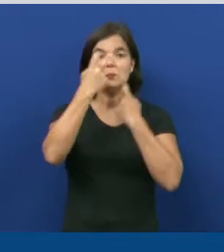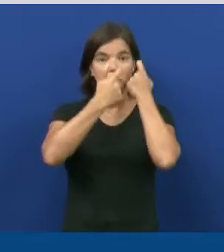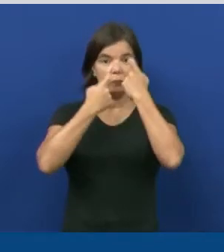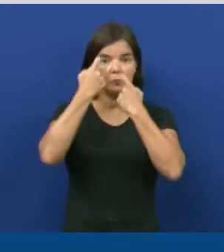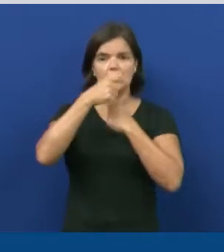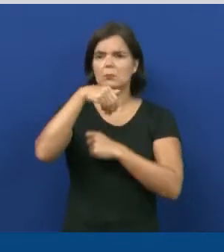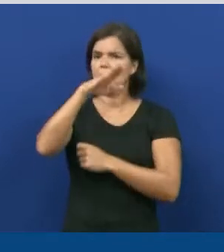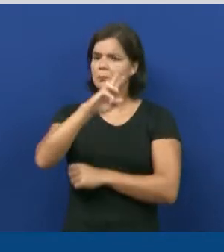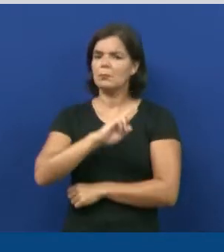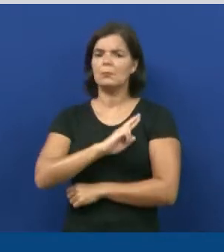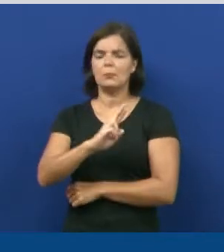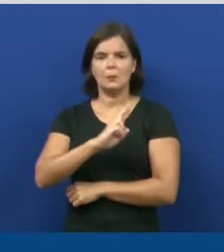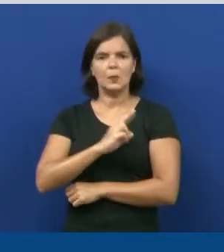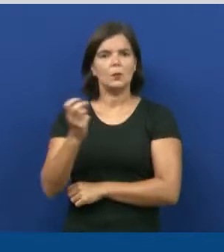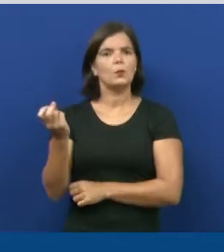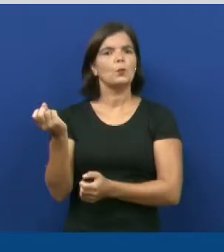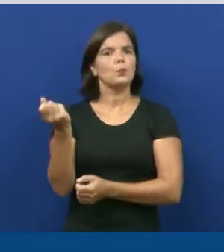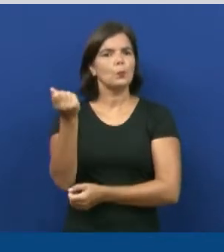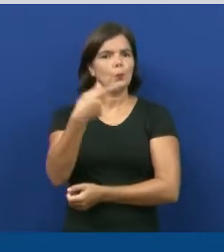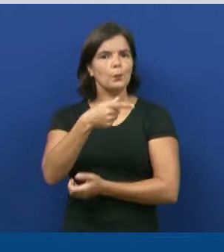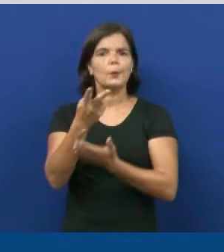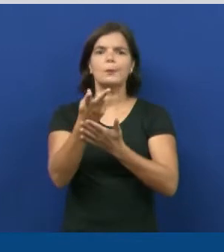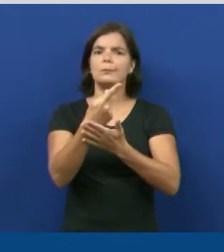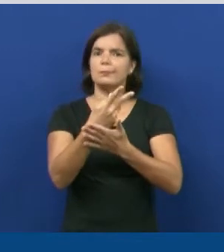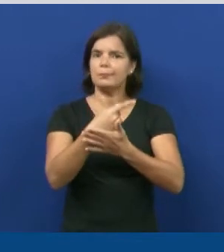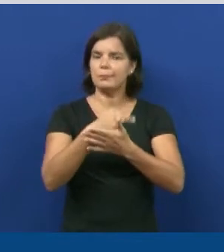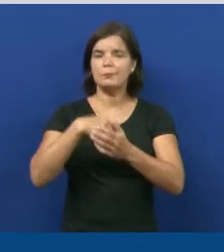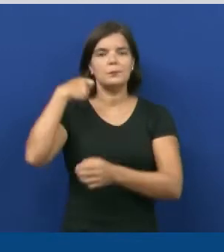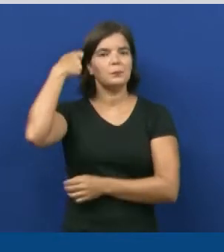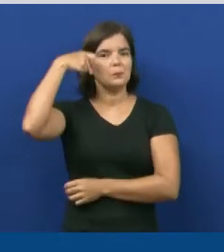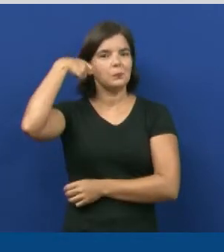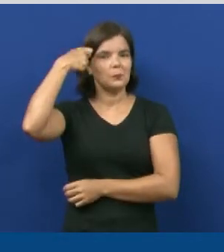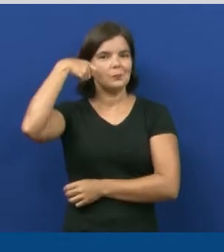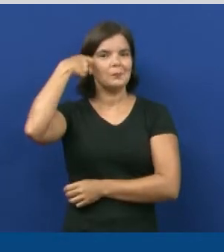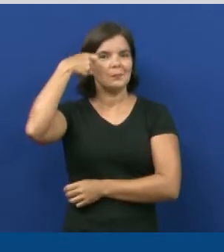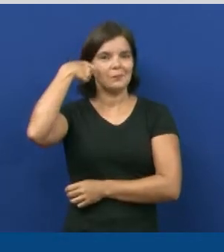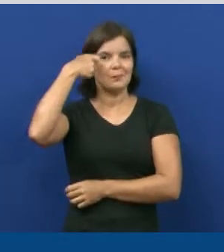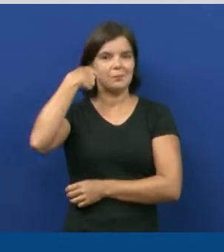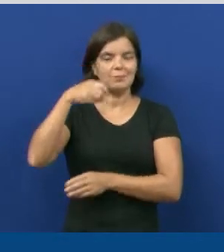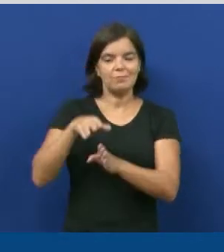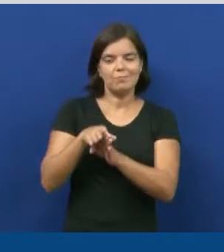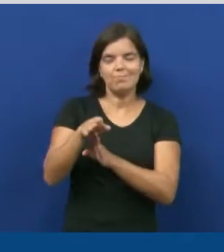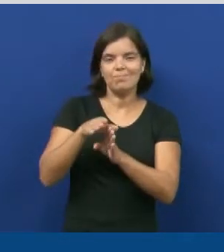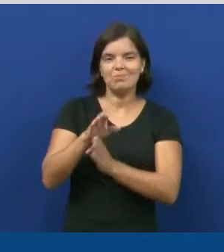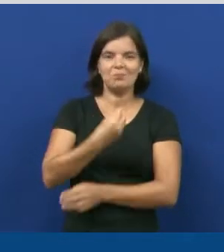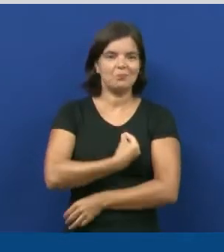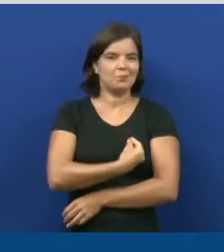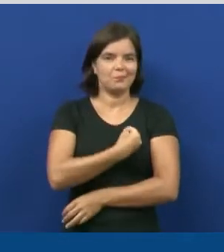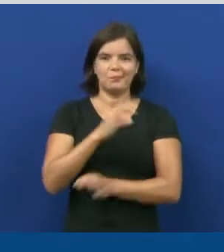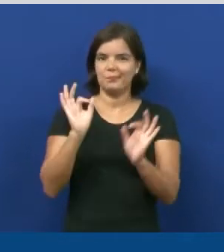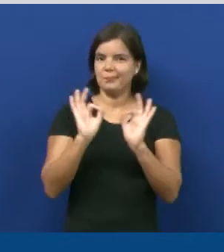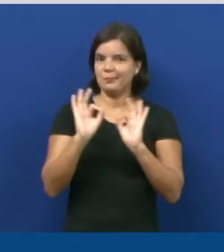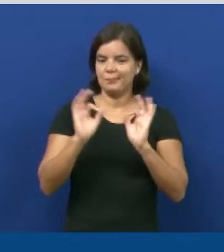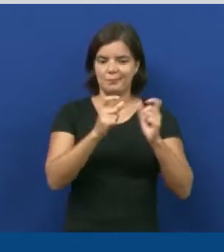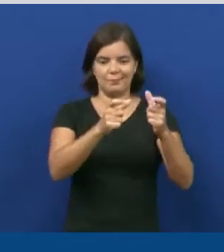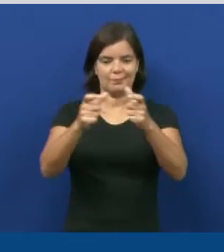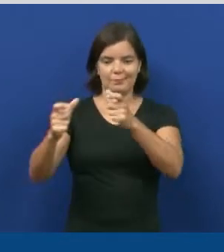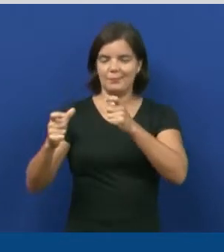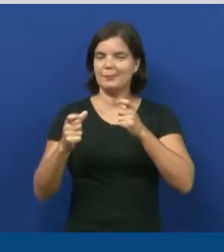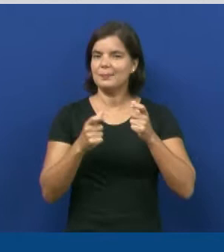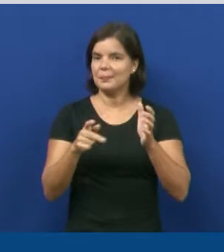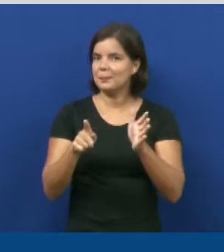mais religiosa do que artística. Os atores eram amadores e não existiam espaços